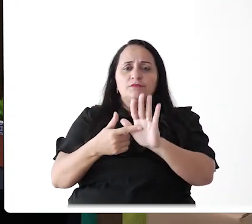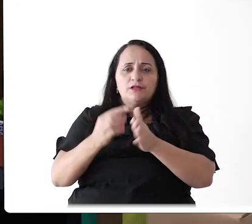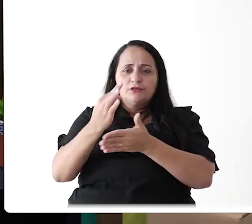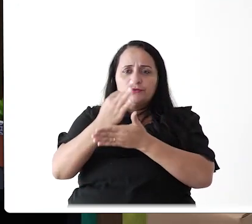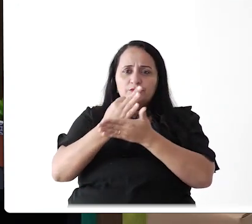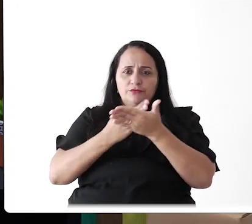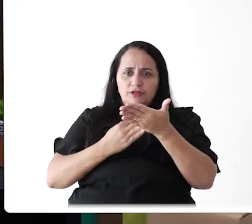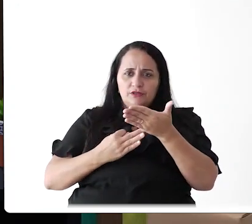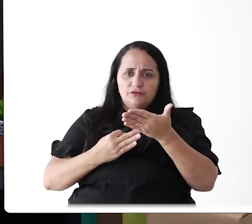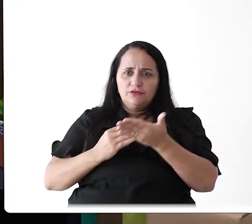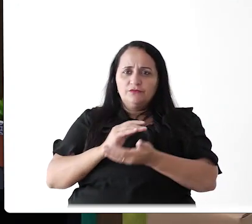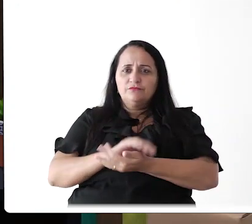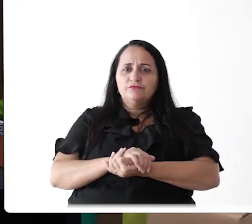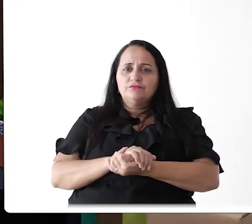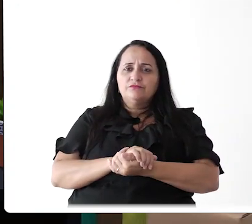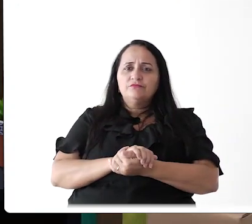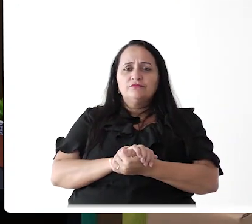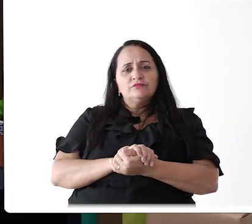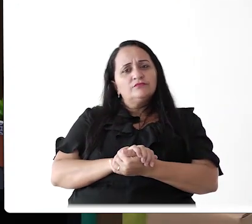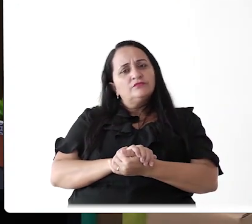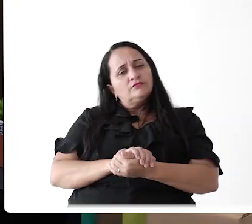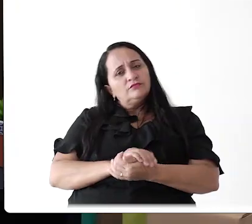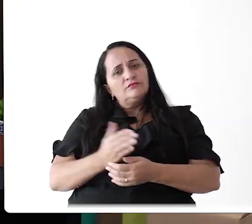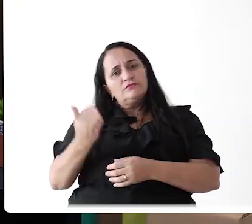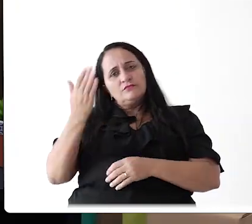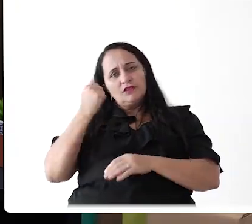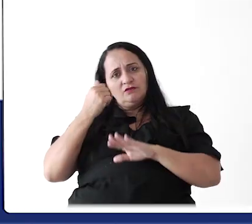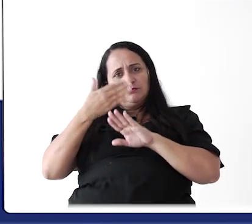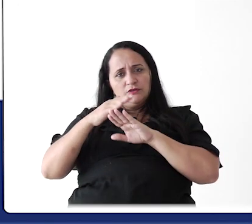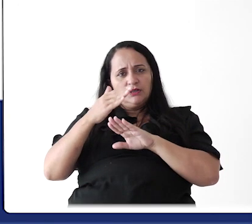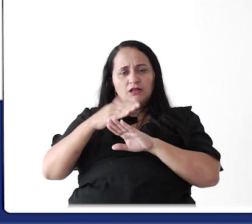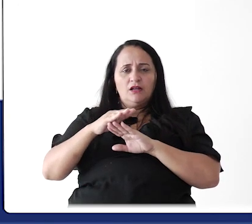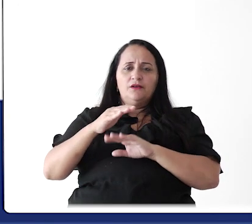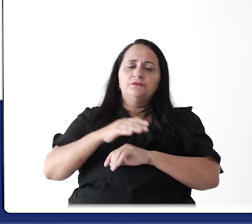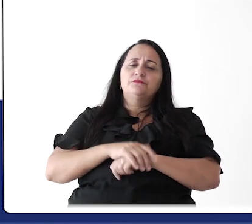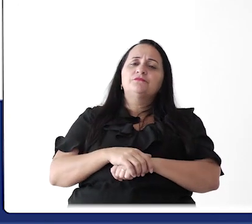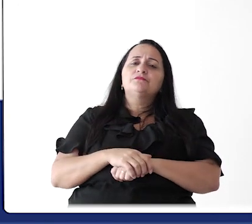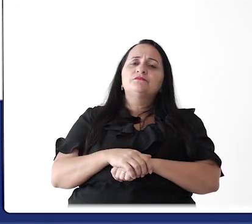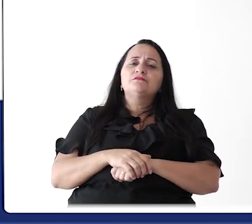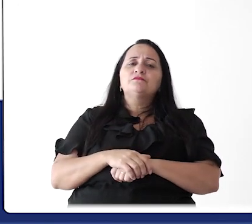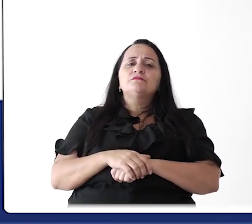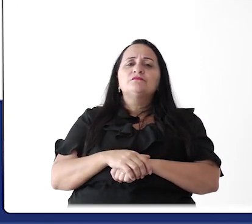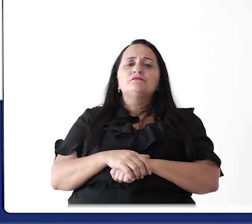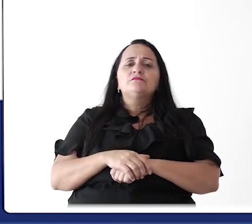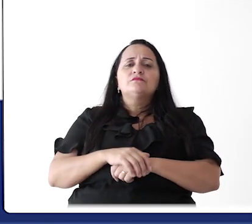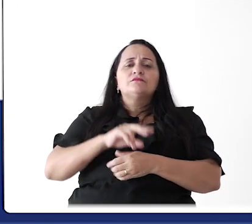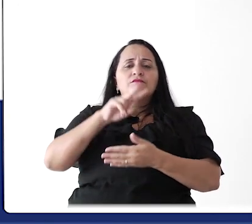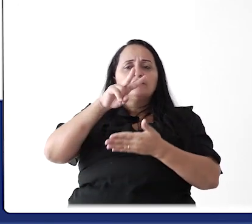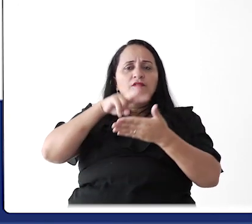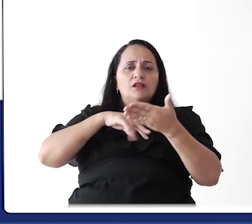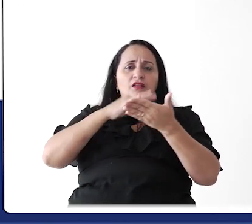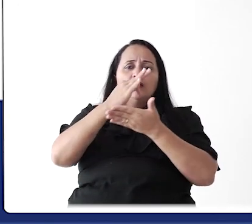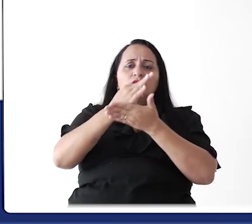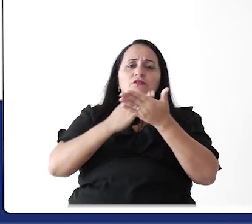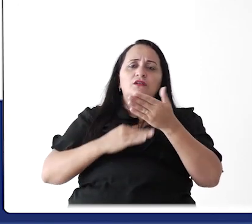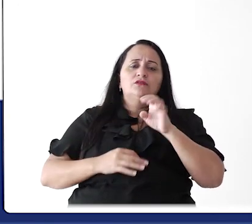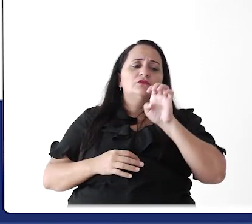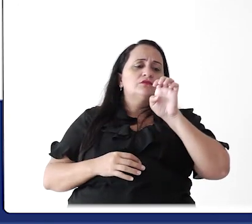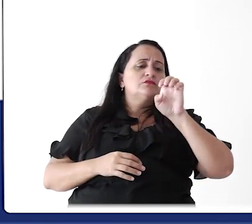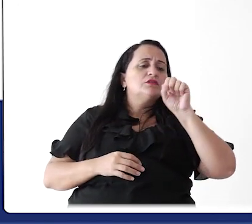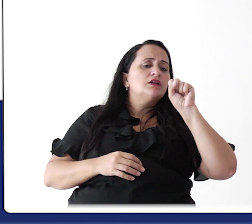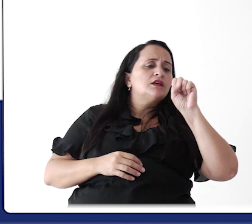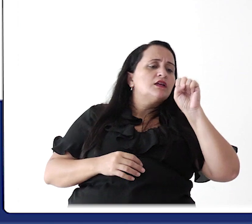no texto. Vamos exercitar? Vamos treinar aqui. Leia o texto abaixo e responda. Esse e